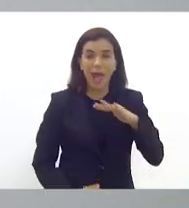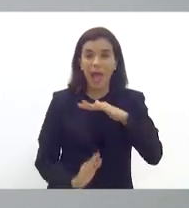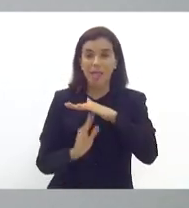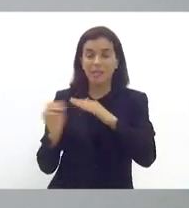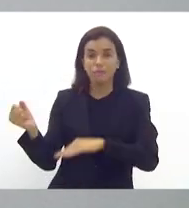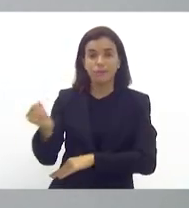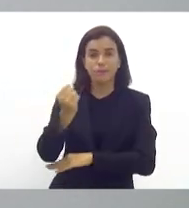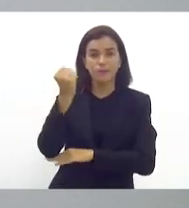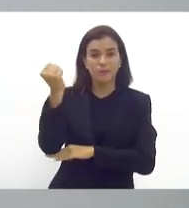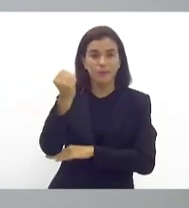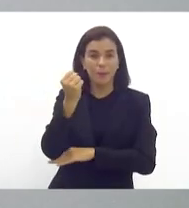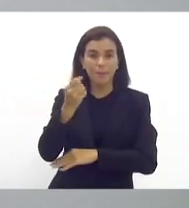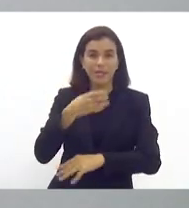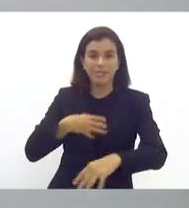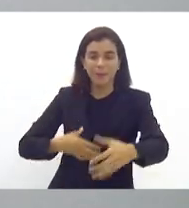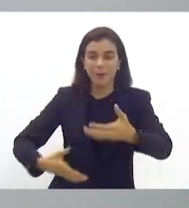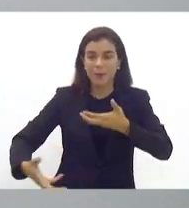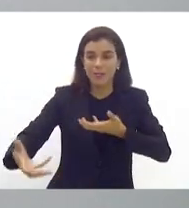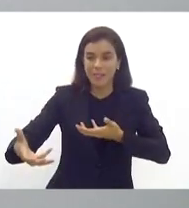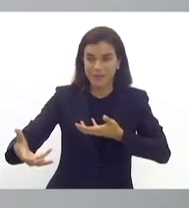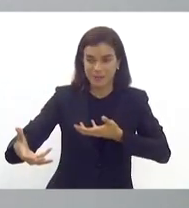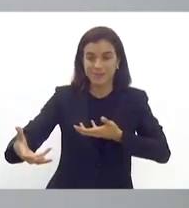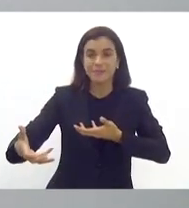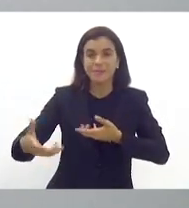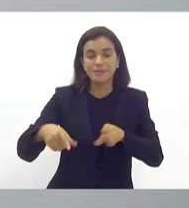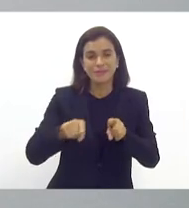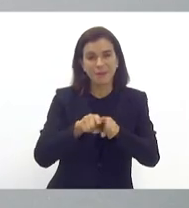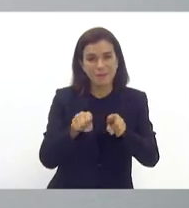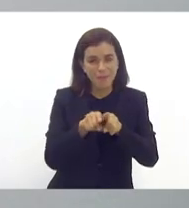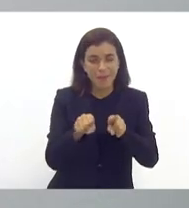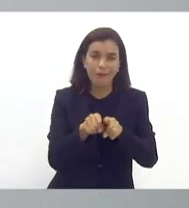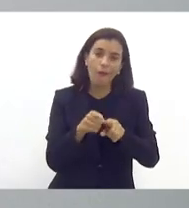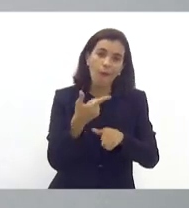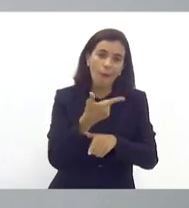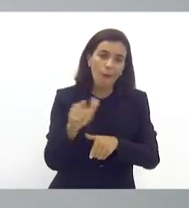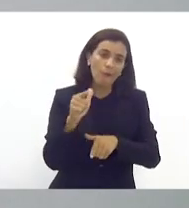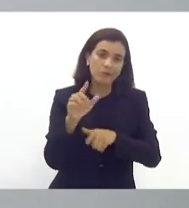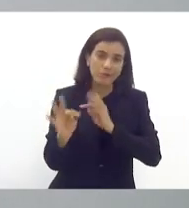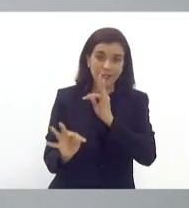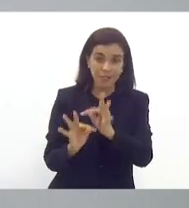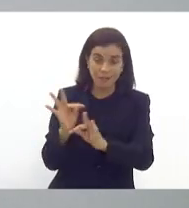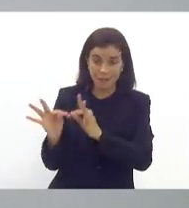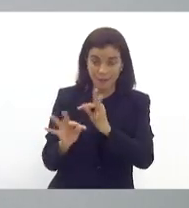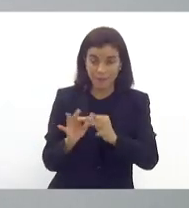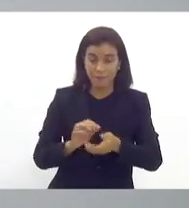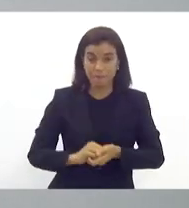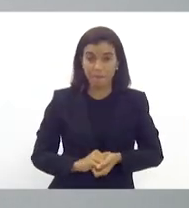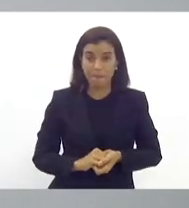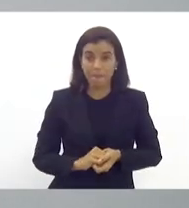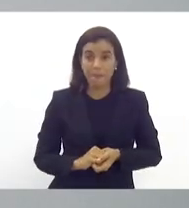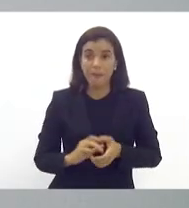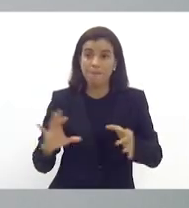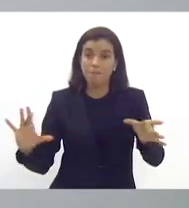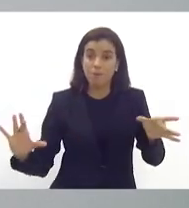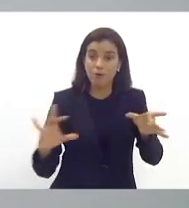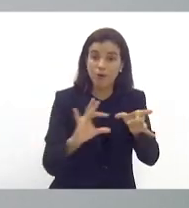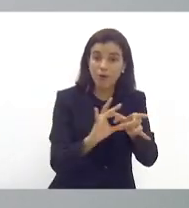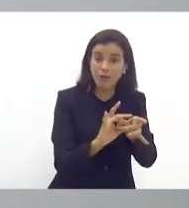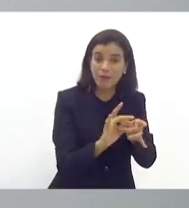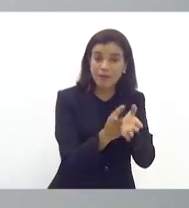sofisticada Como Um transplante né doutor e o outras intervenções né Por intermédio do